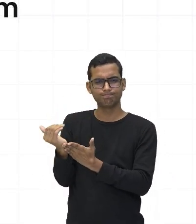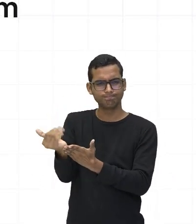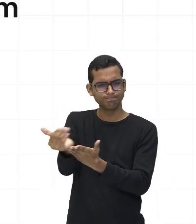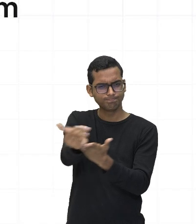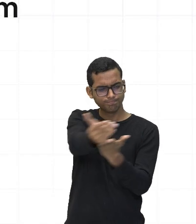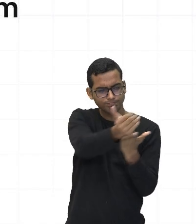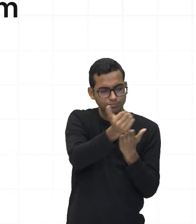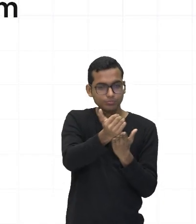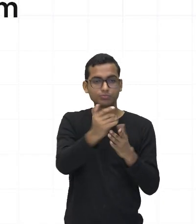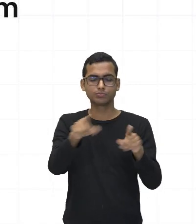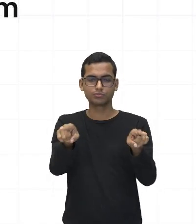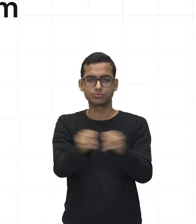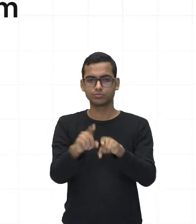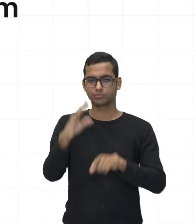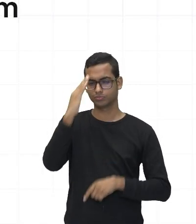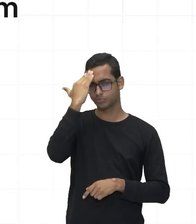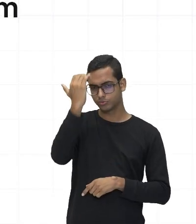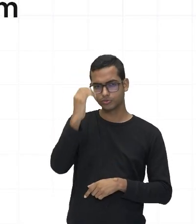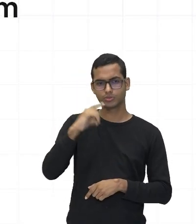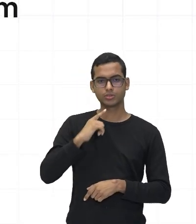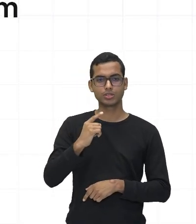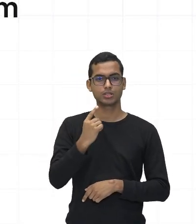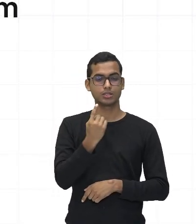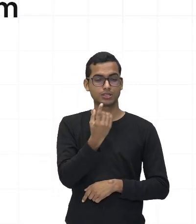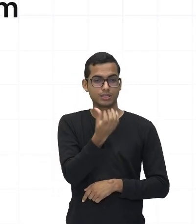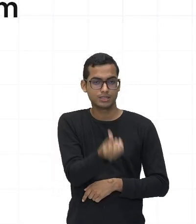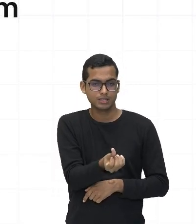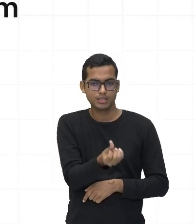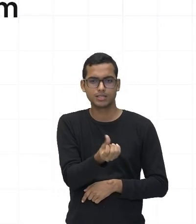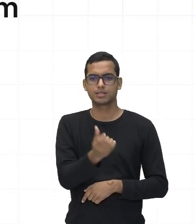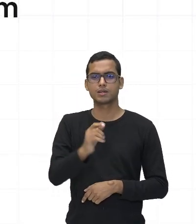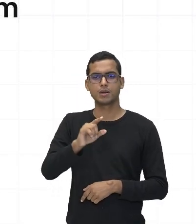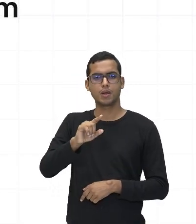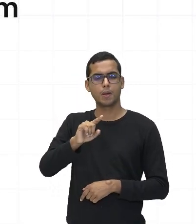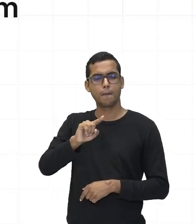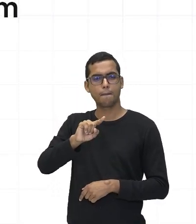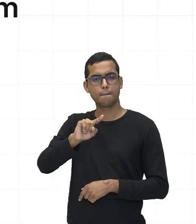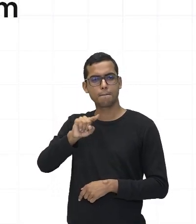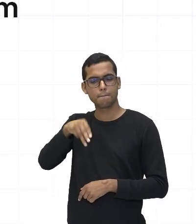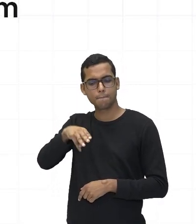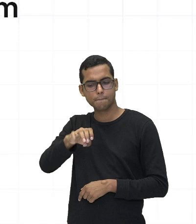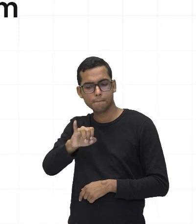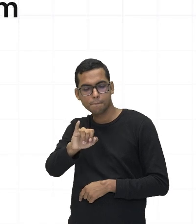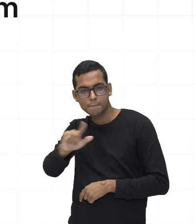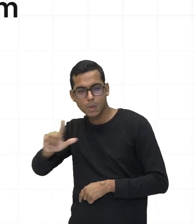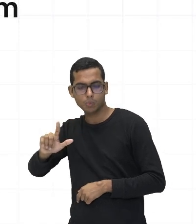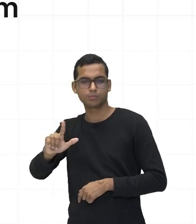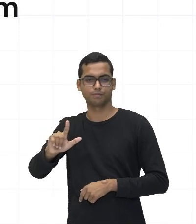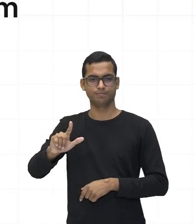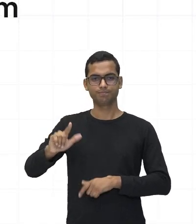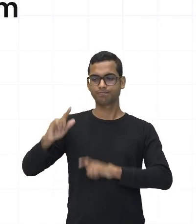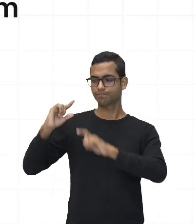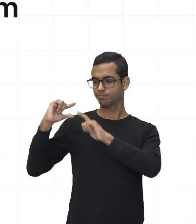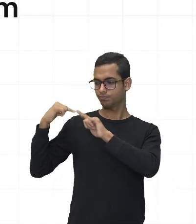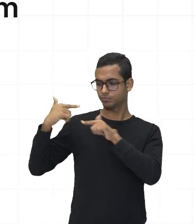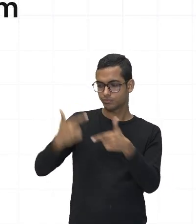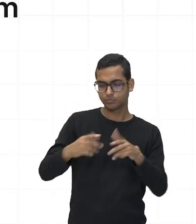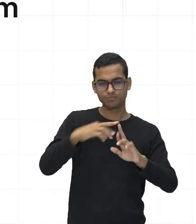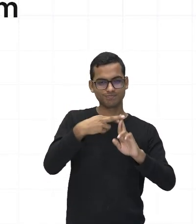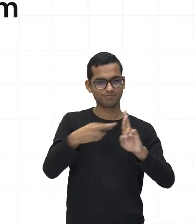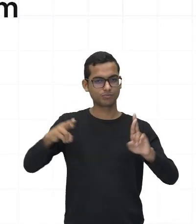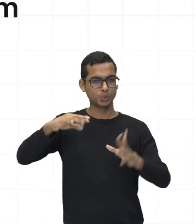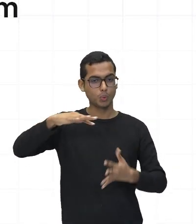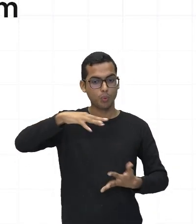ou identificadas em torno de 6.000 tradições religiosas no mundo todo. E todas essas 6.000